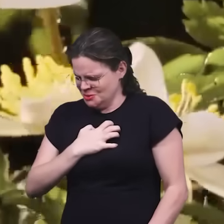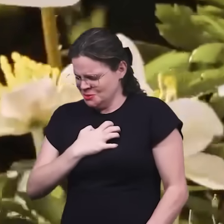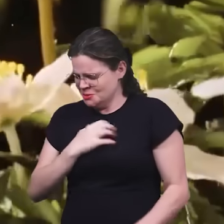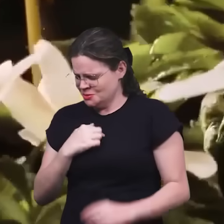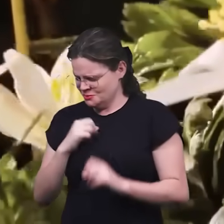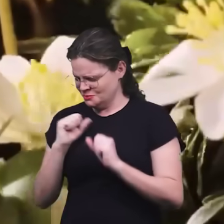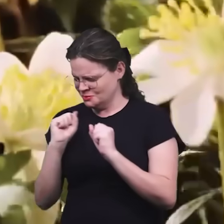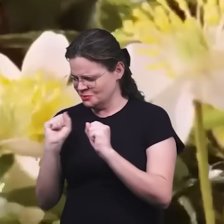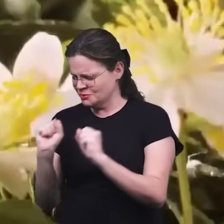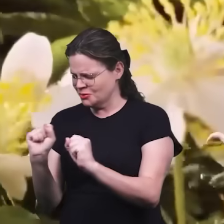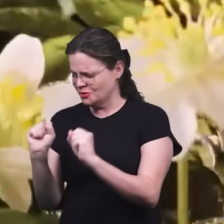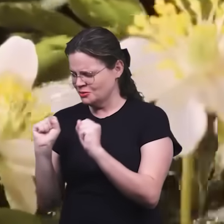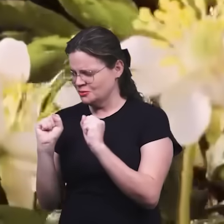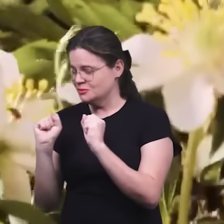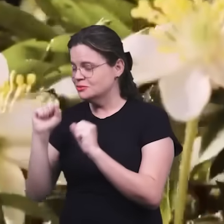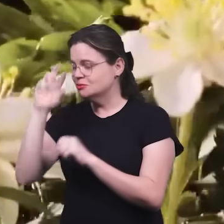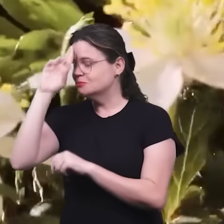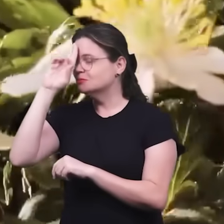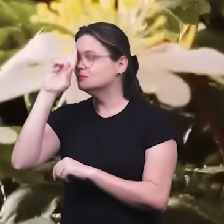Senhor.